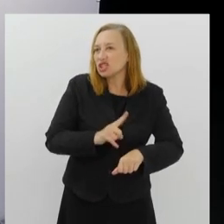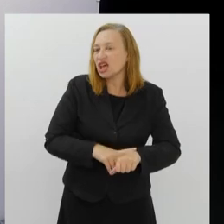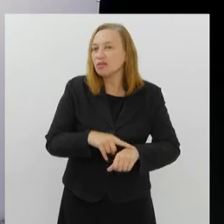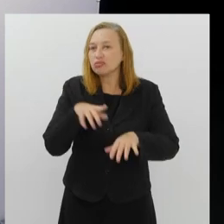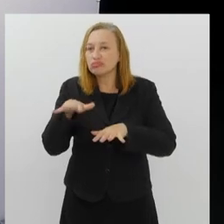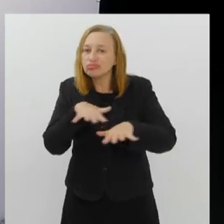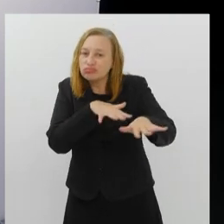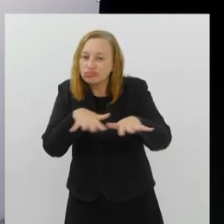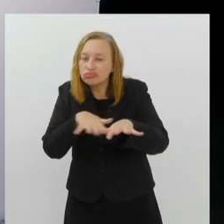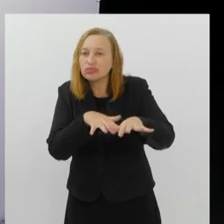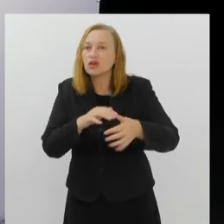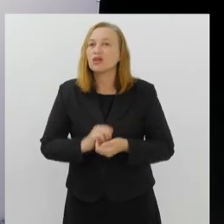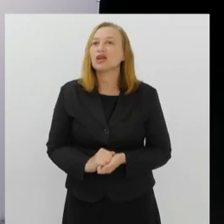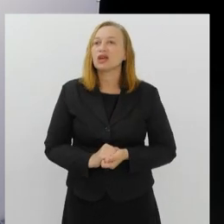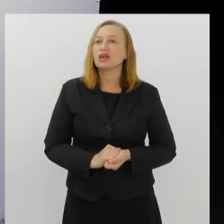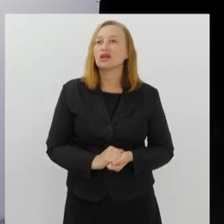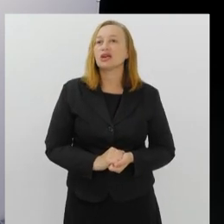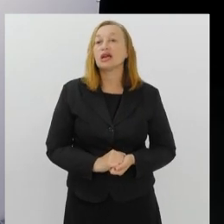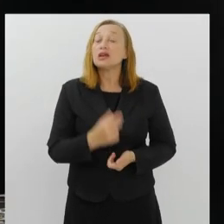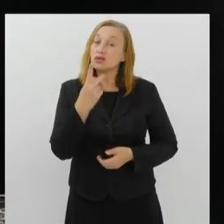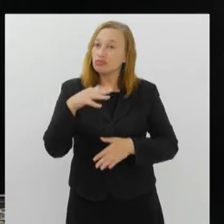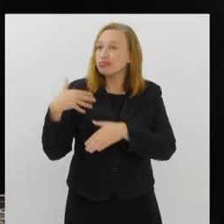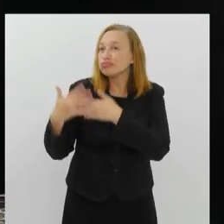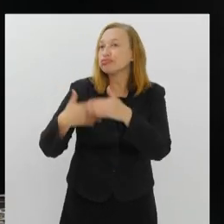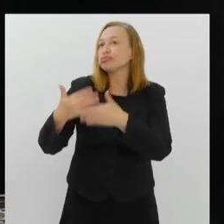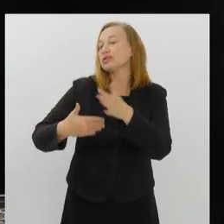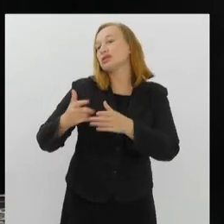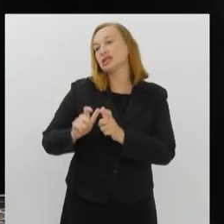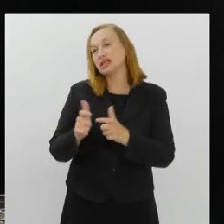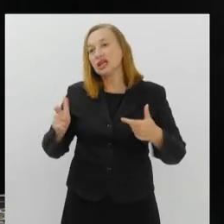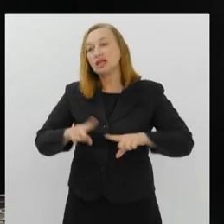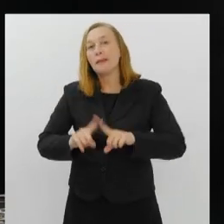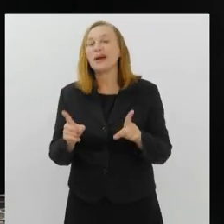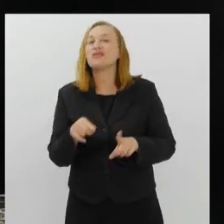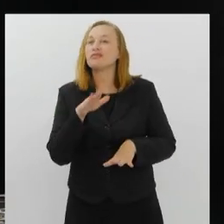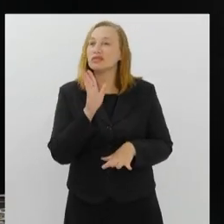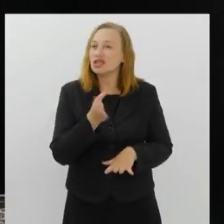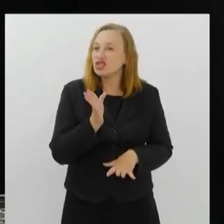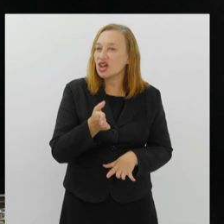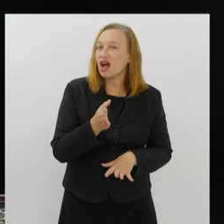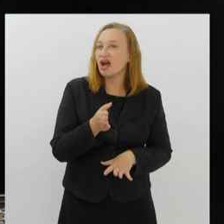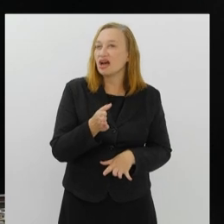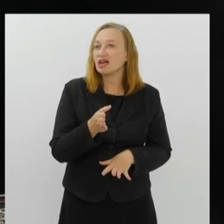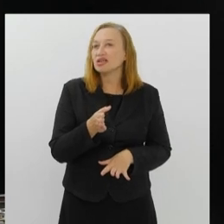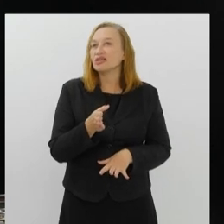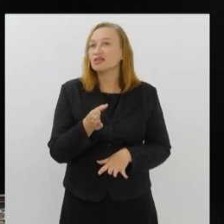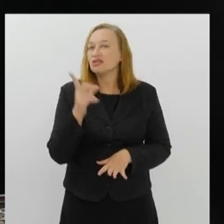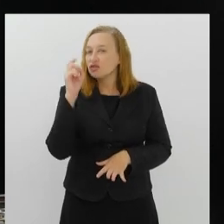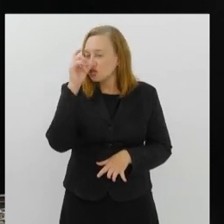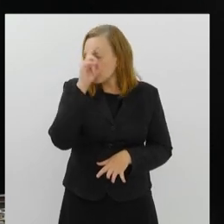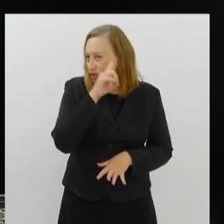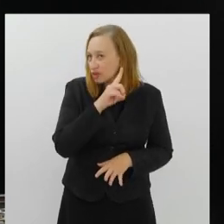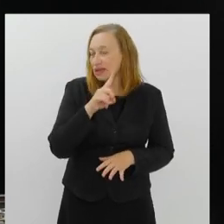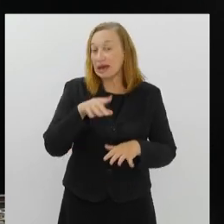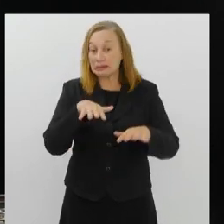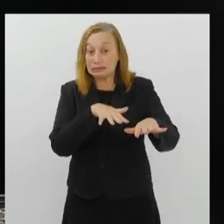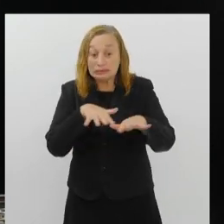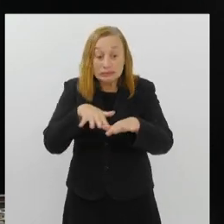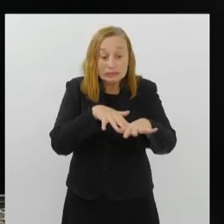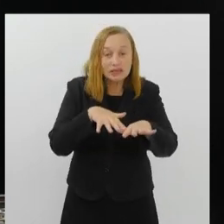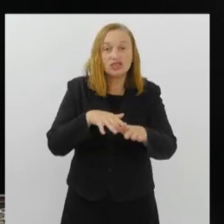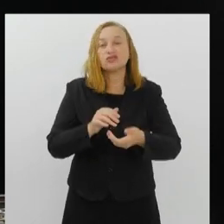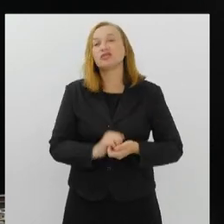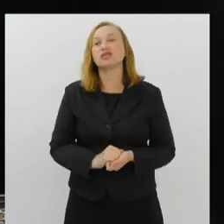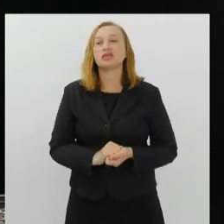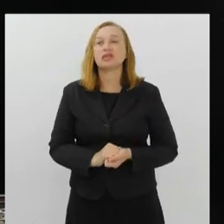tempo de desfile, assim, que eu estou falando pouco tempo, embora sua trajetória seja legal, mas você já passou algum perrengue, assim, de